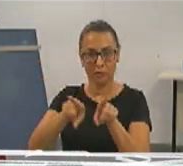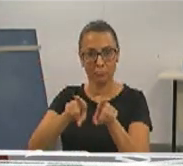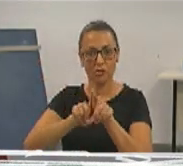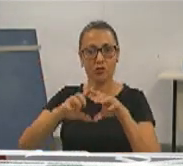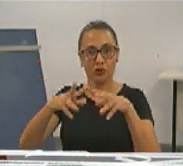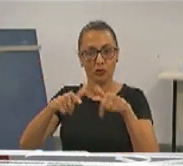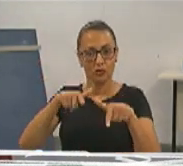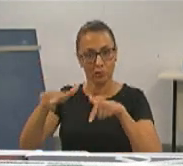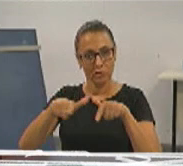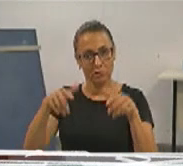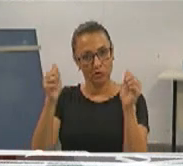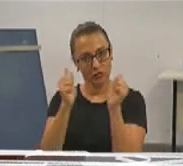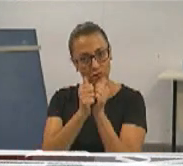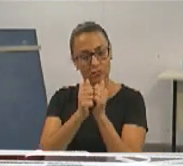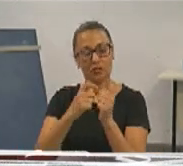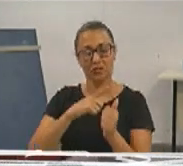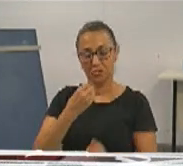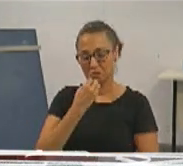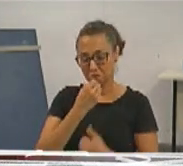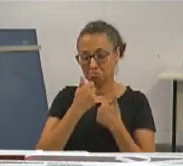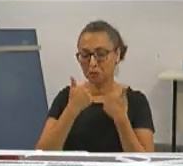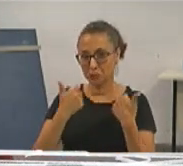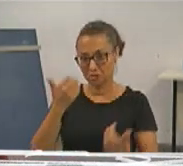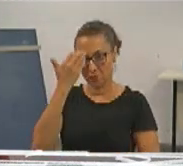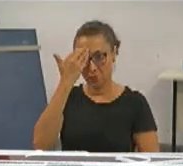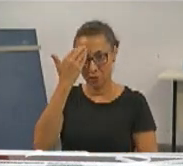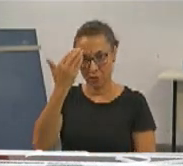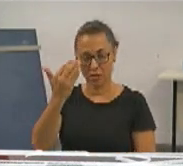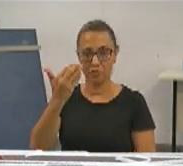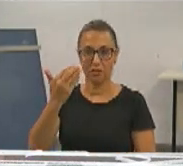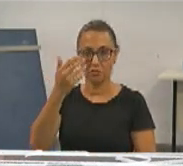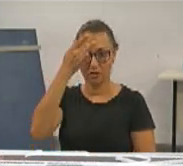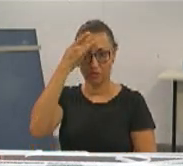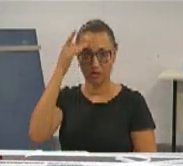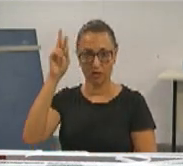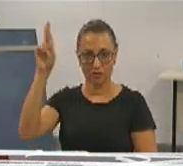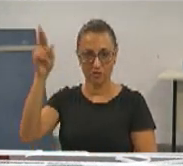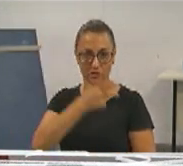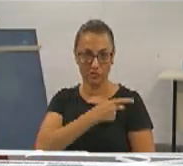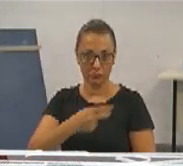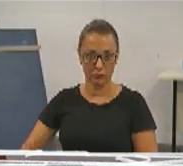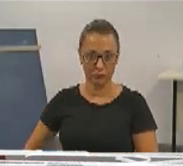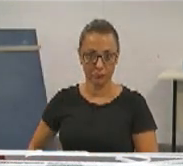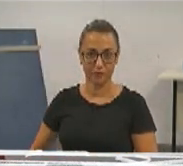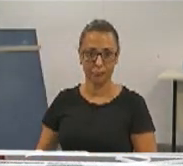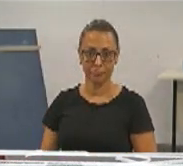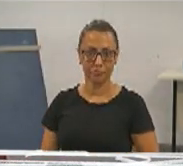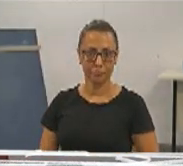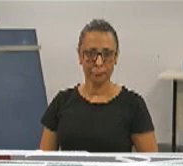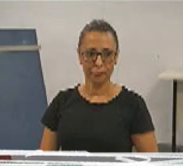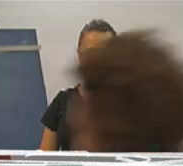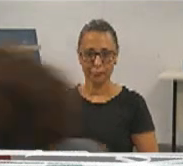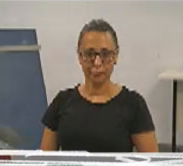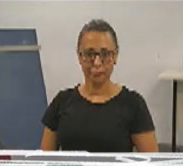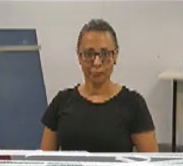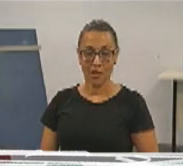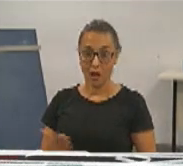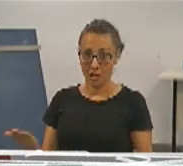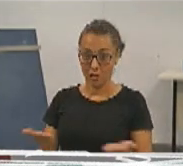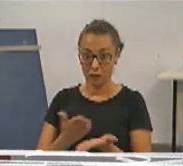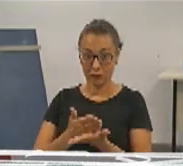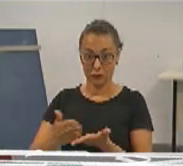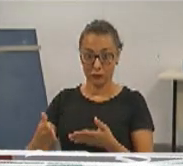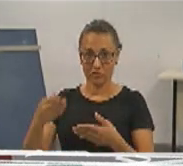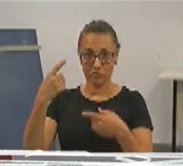sido enriquecedoras, e agradeço na pessoa do nosso presidente, o professor Manfredini. Iniciando o